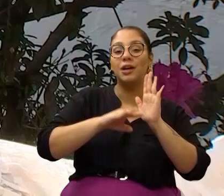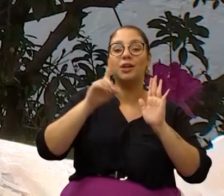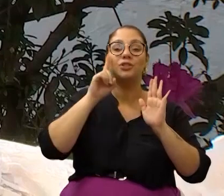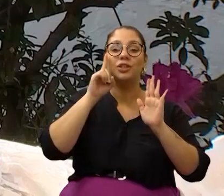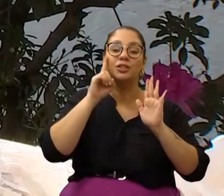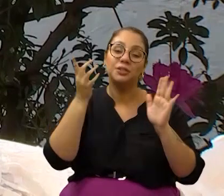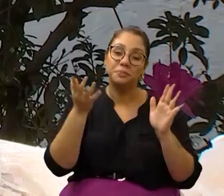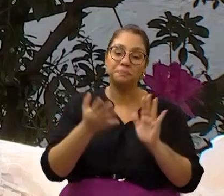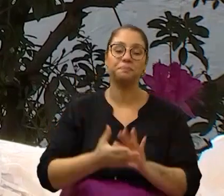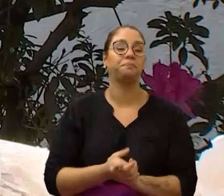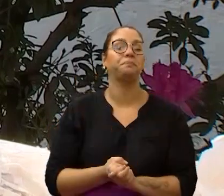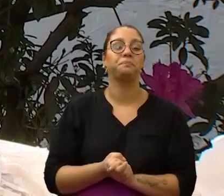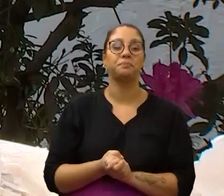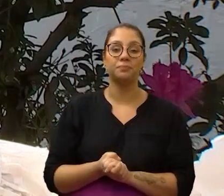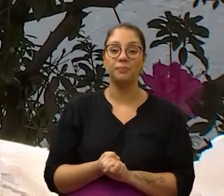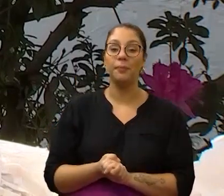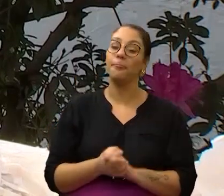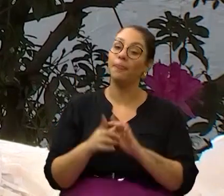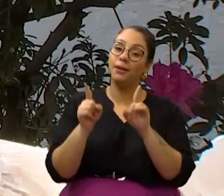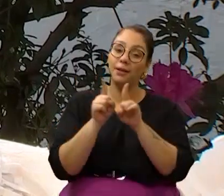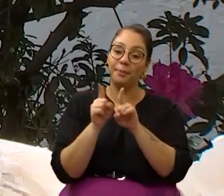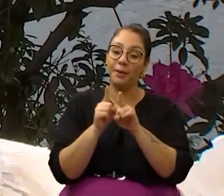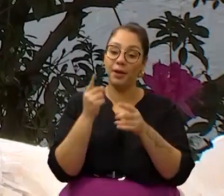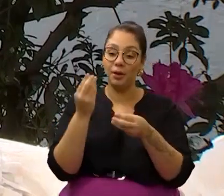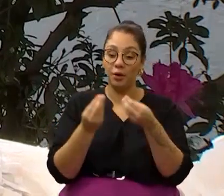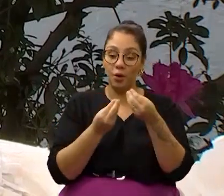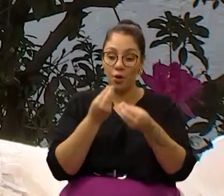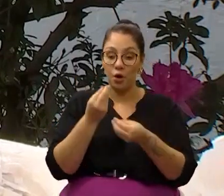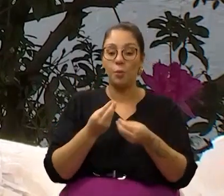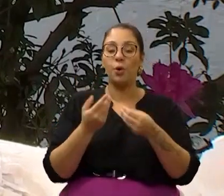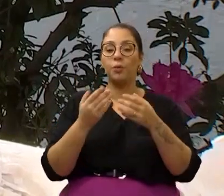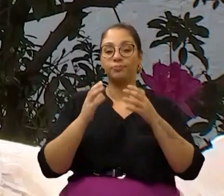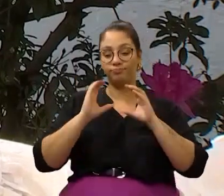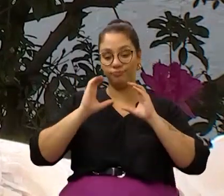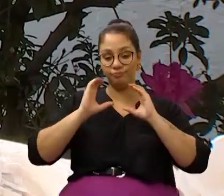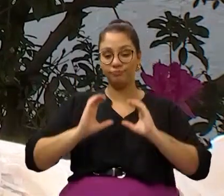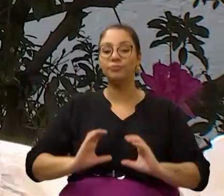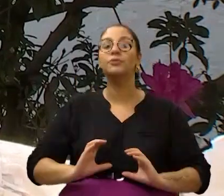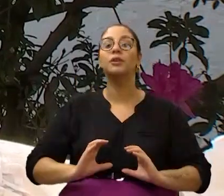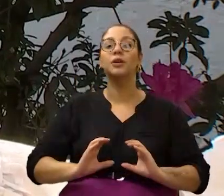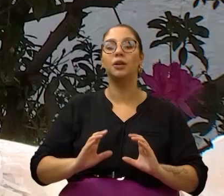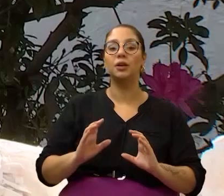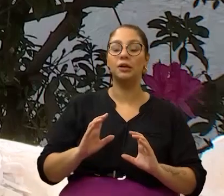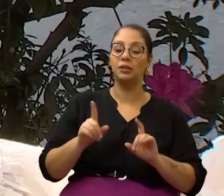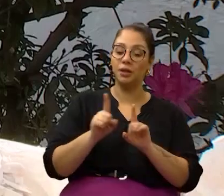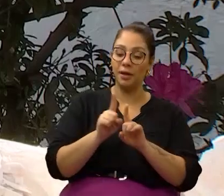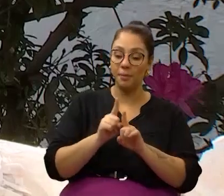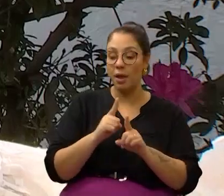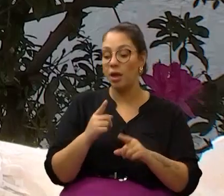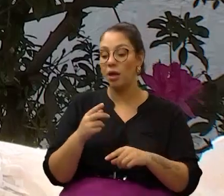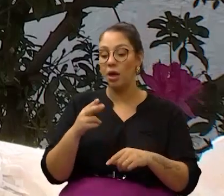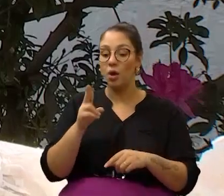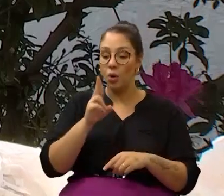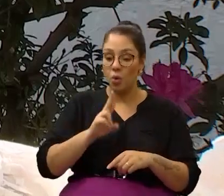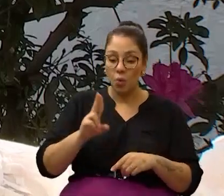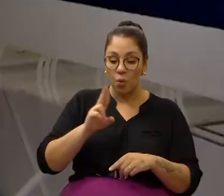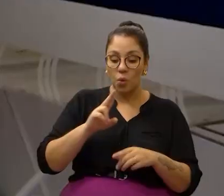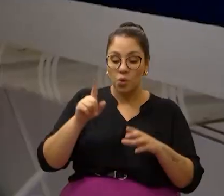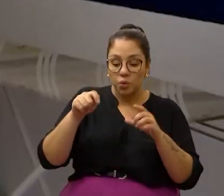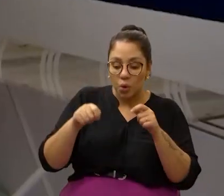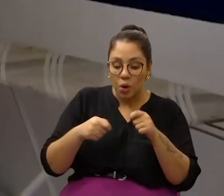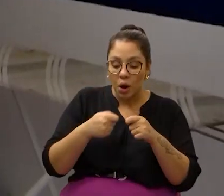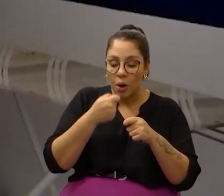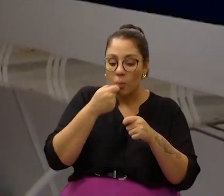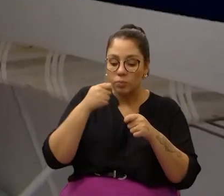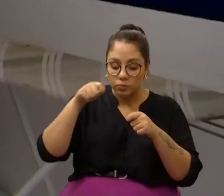né? A se comportar em relação a como o uso dos talheres, a cozinhar,